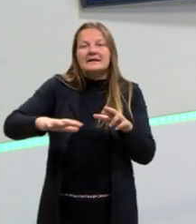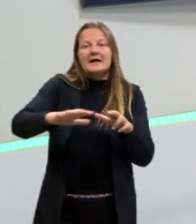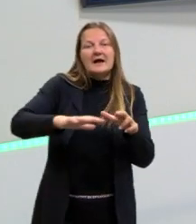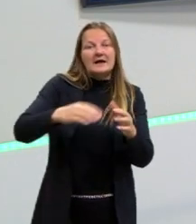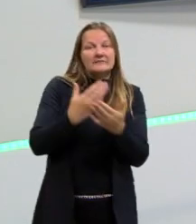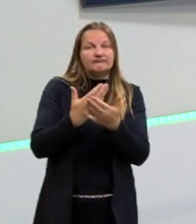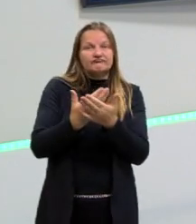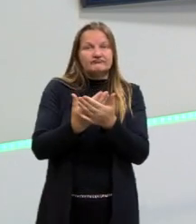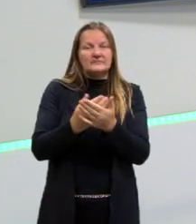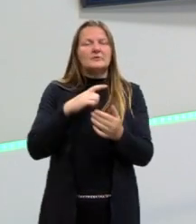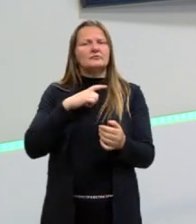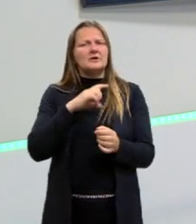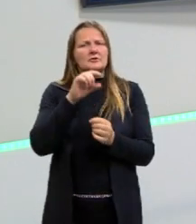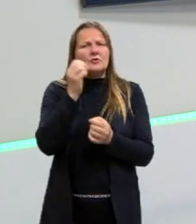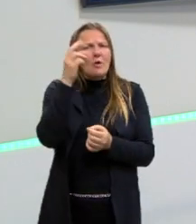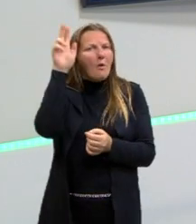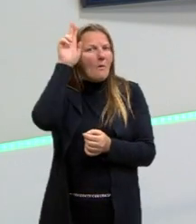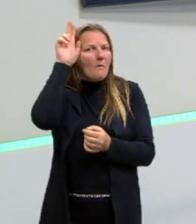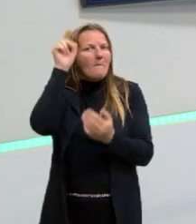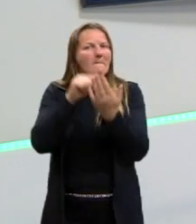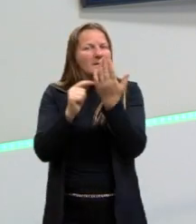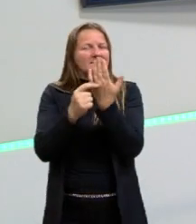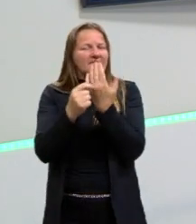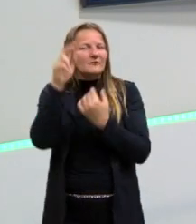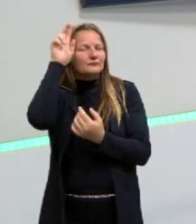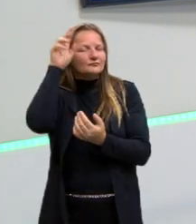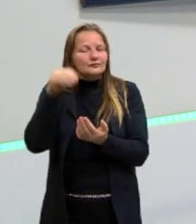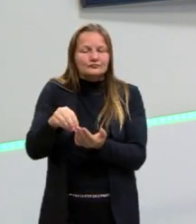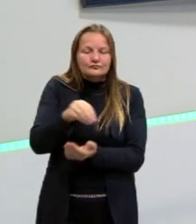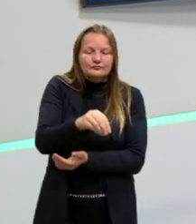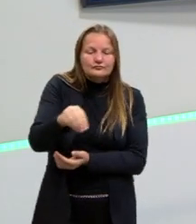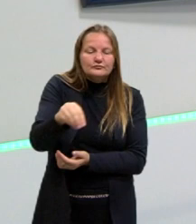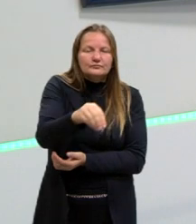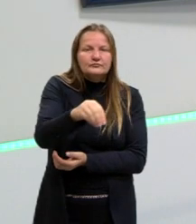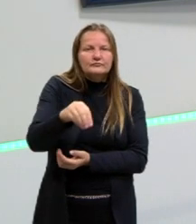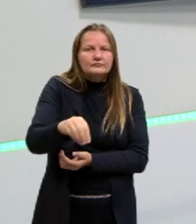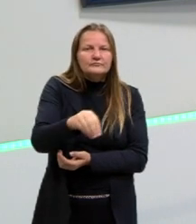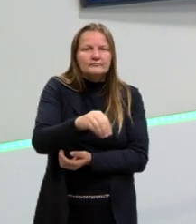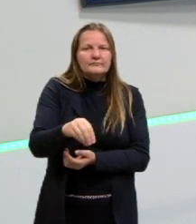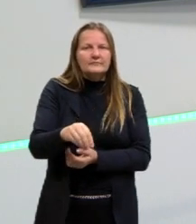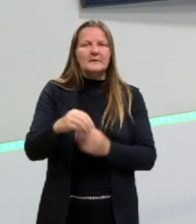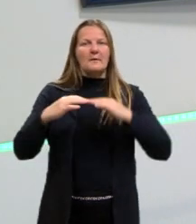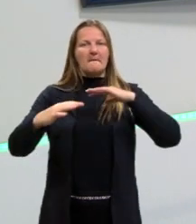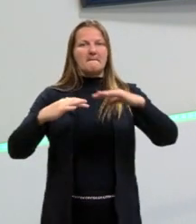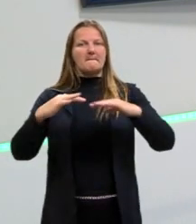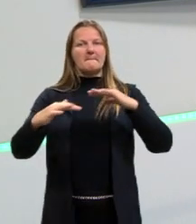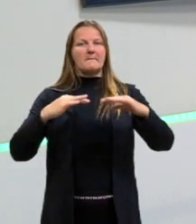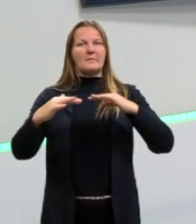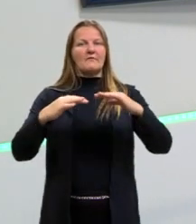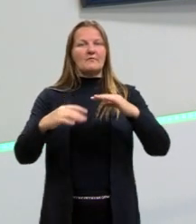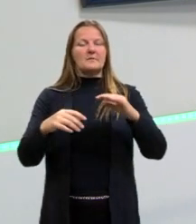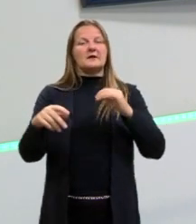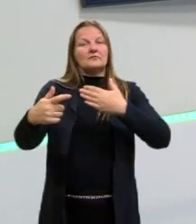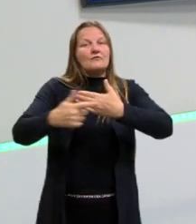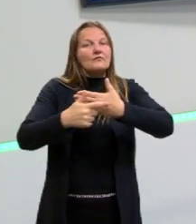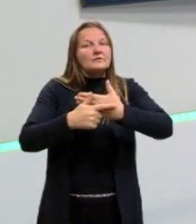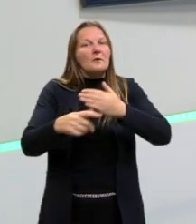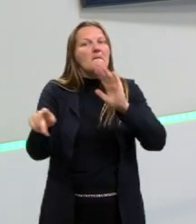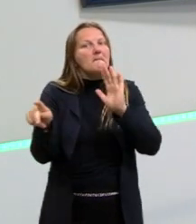estudo é uma peça dentro do meu jogo. E cada peça tem uma função